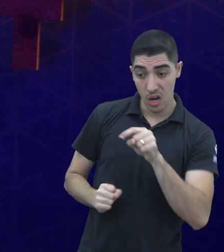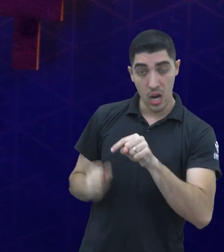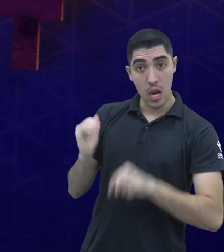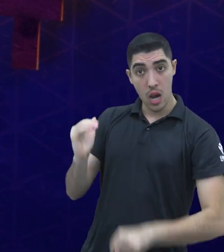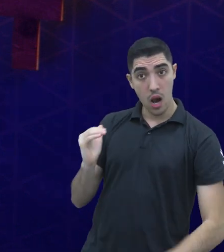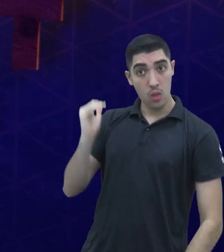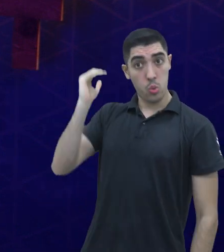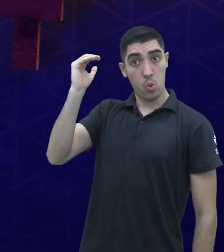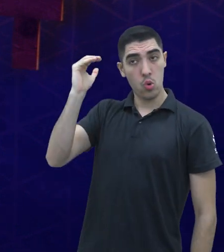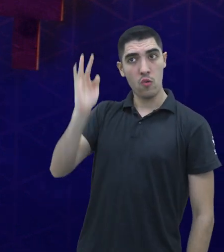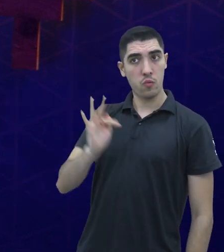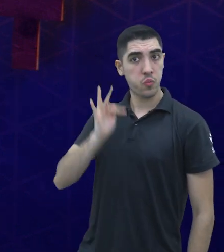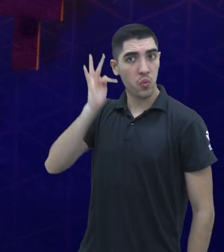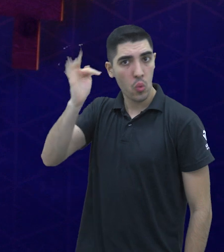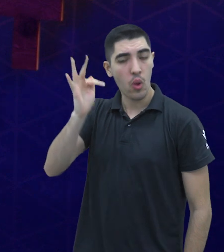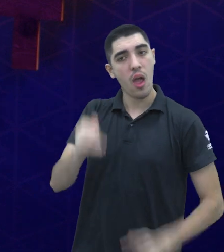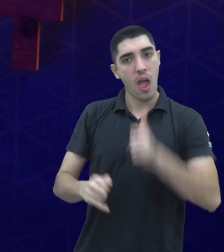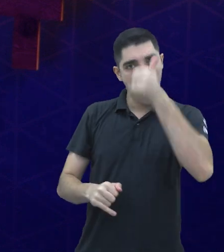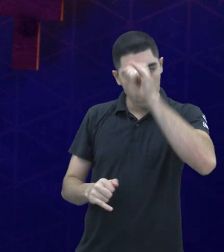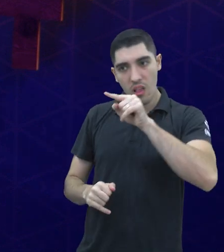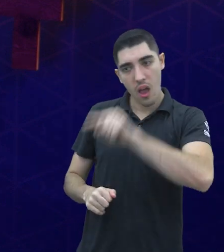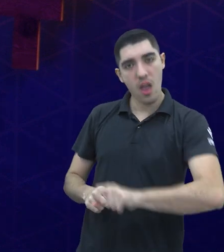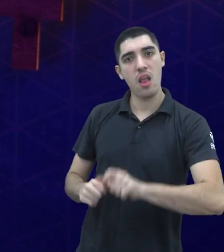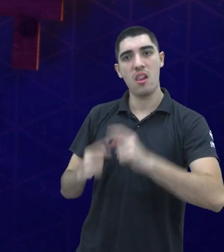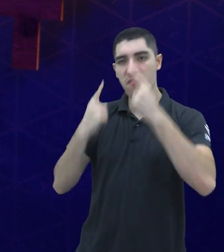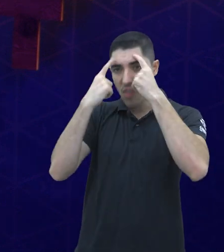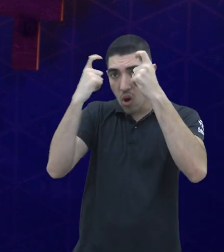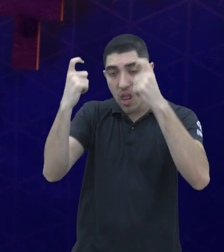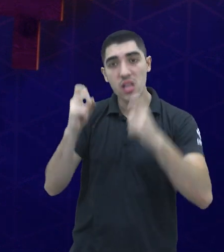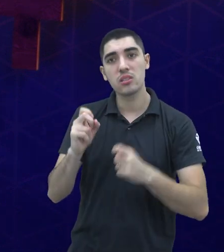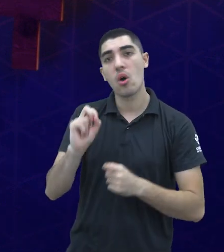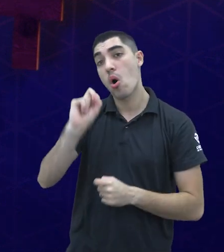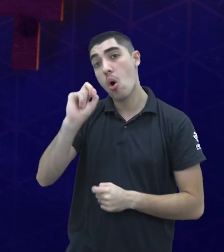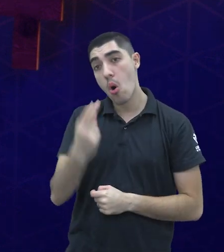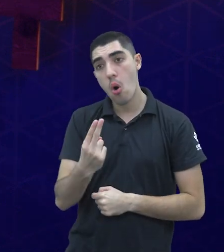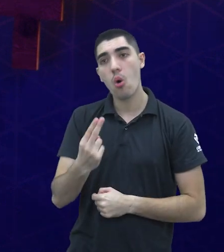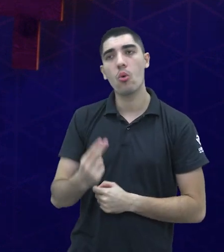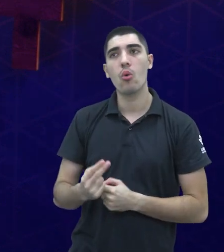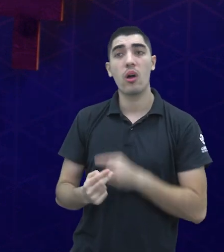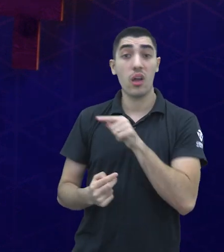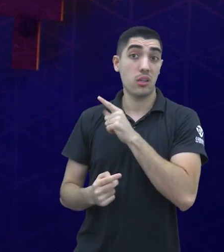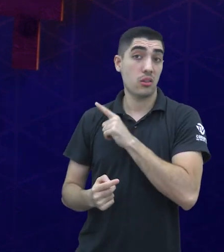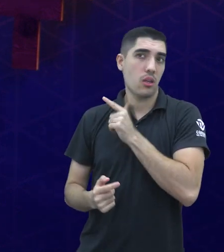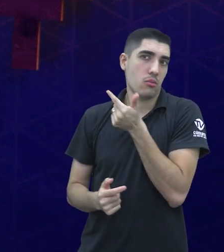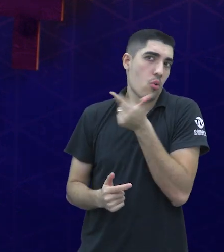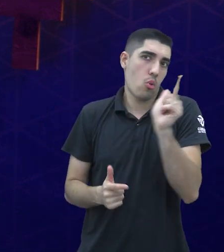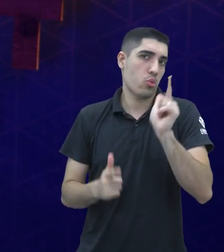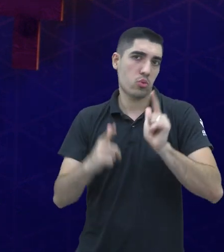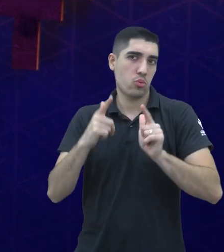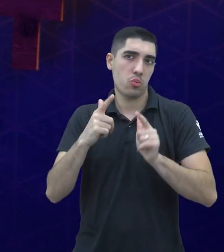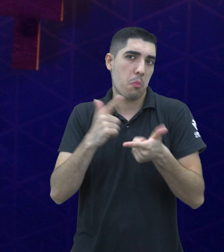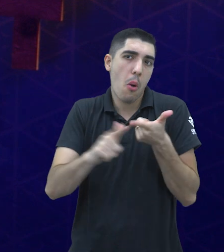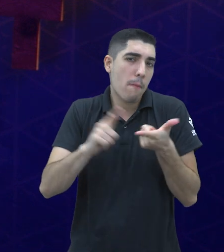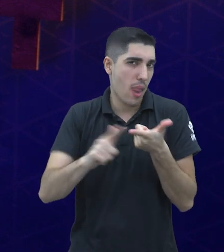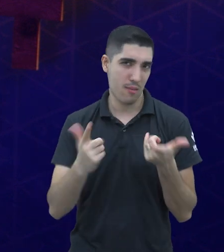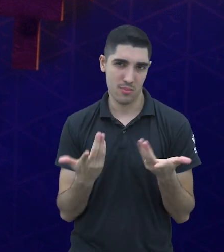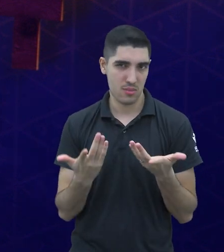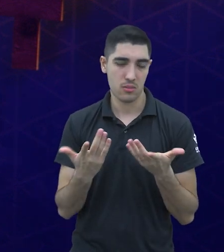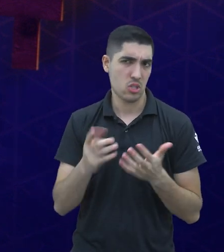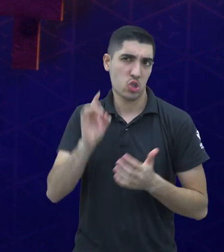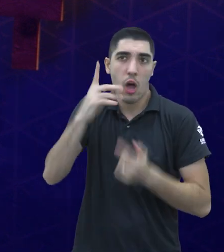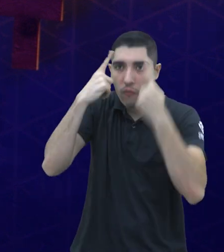adulta, ela não ser um adulto violento ou deslocado, que tenha outro problema social, né? Não é só a violência,